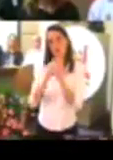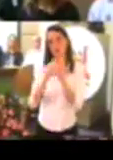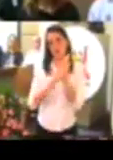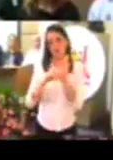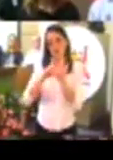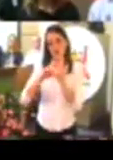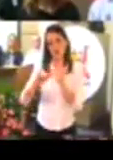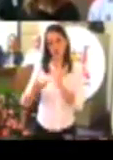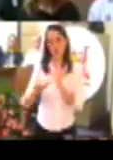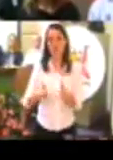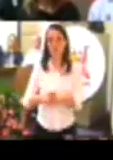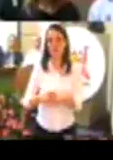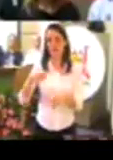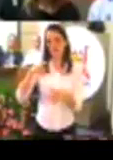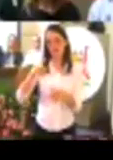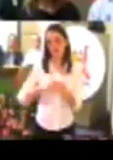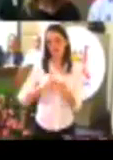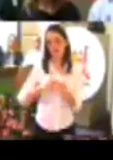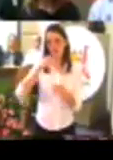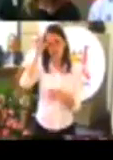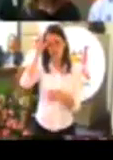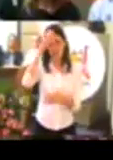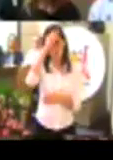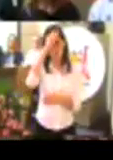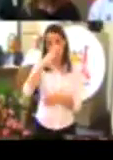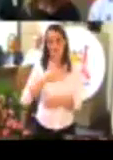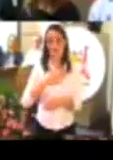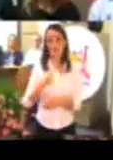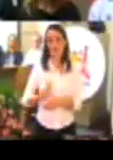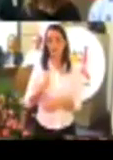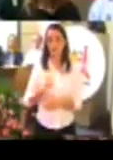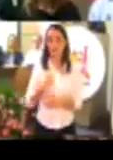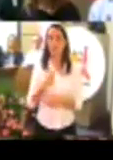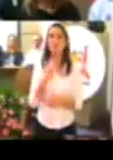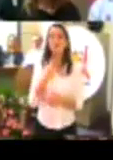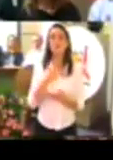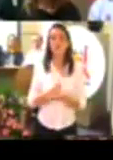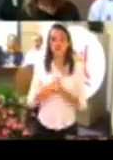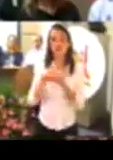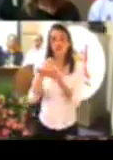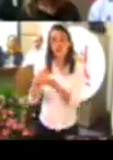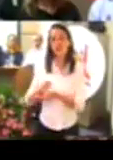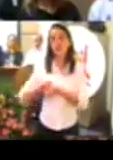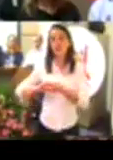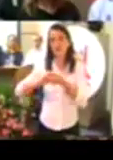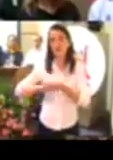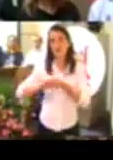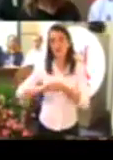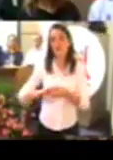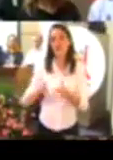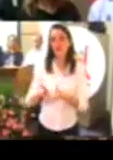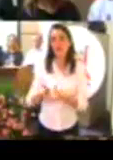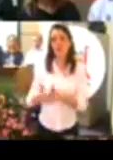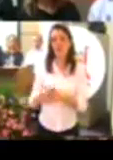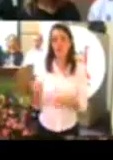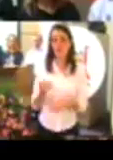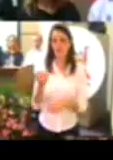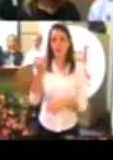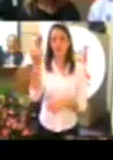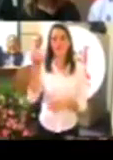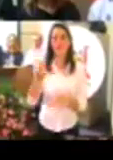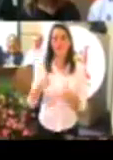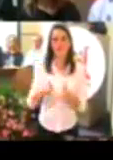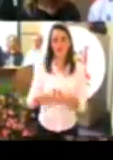do município de Criciúma. Vim aqui para me solidarizar, cumprimentar, dizer da